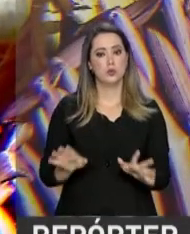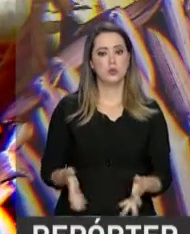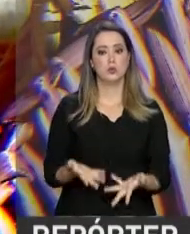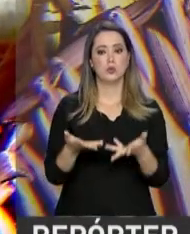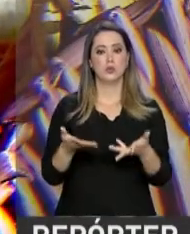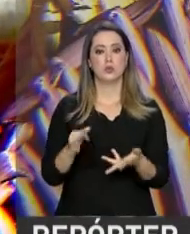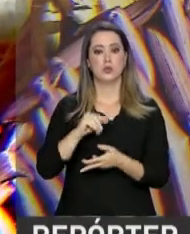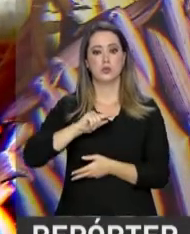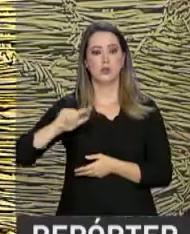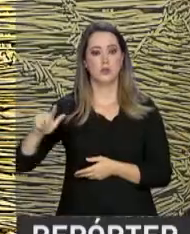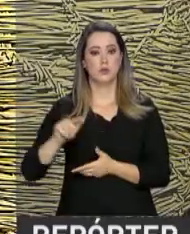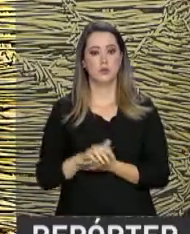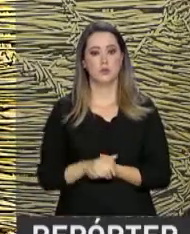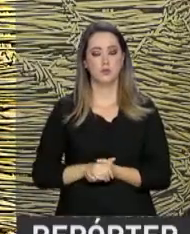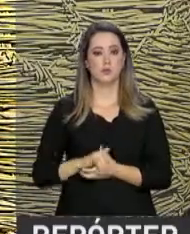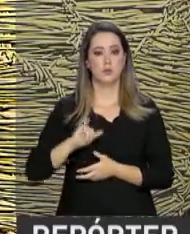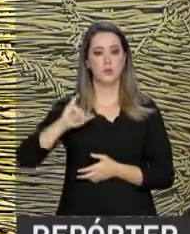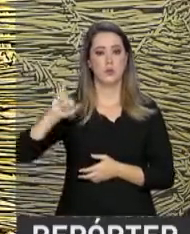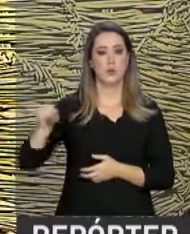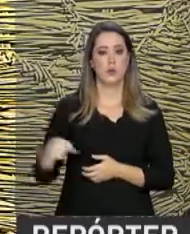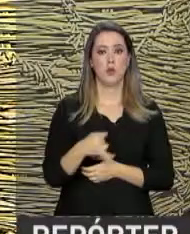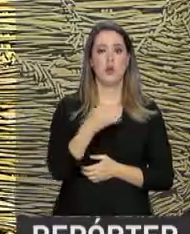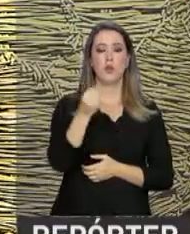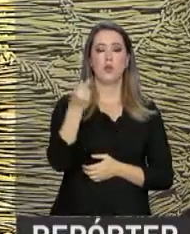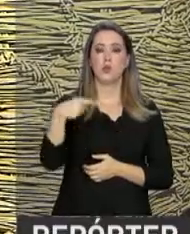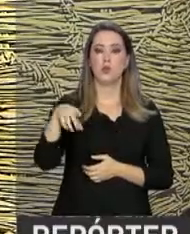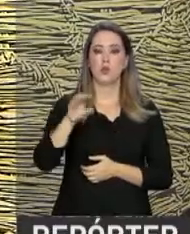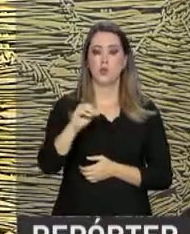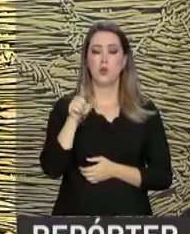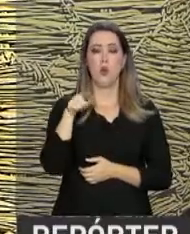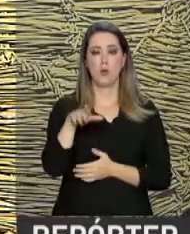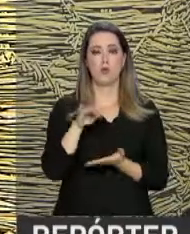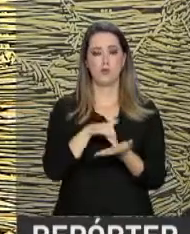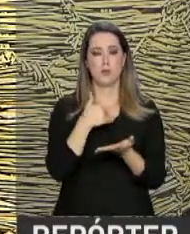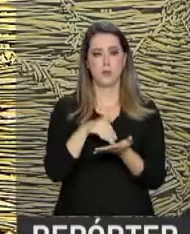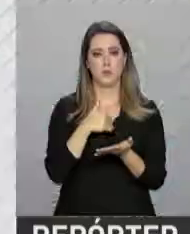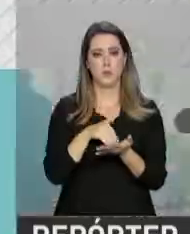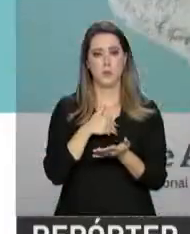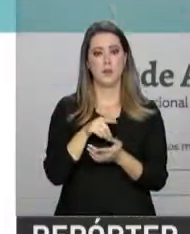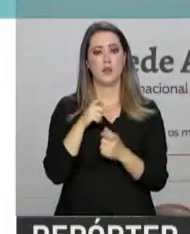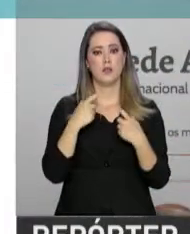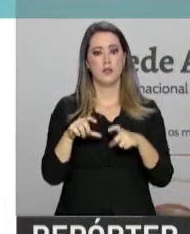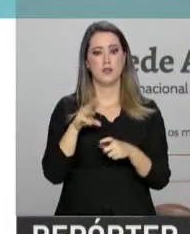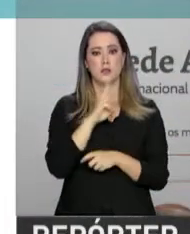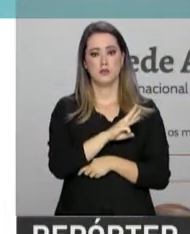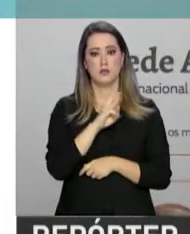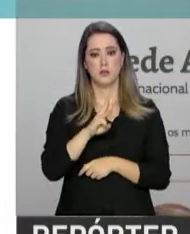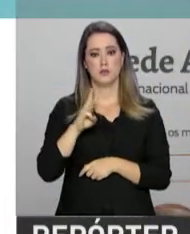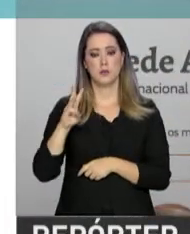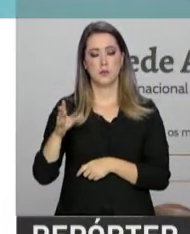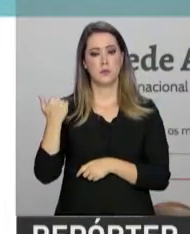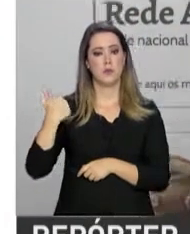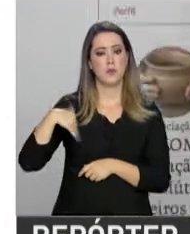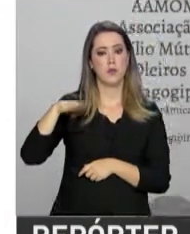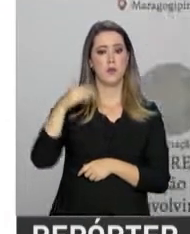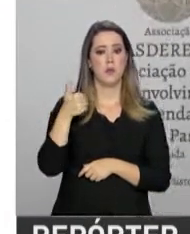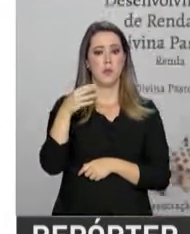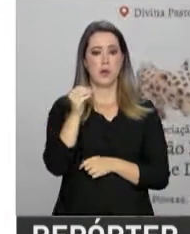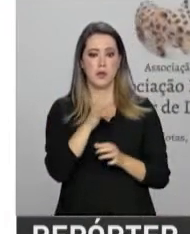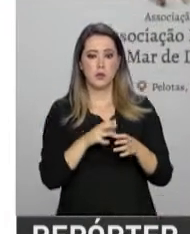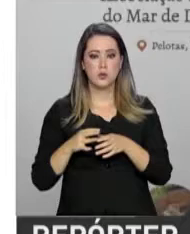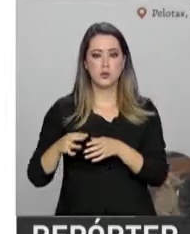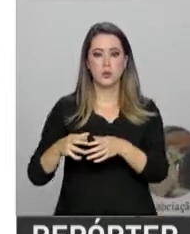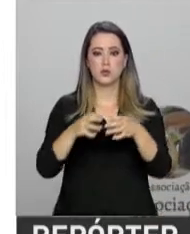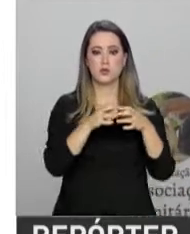na lei ronê joão é um dos artesãos cadastrados nessa página que reúne mais de 100 grupos e